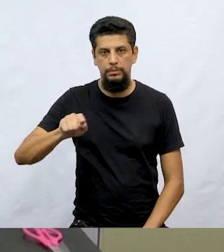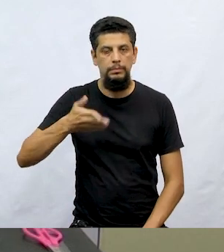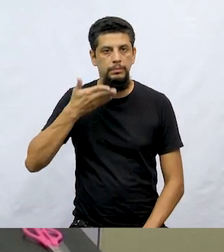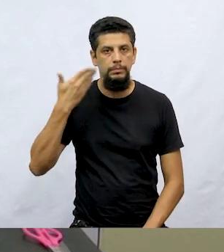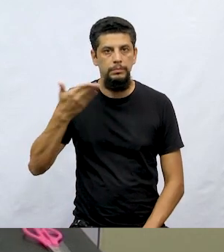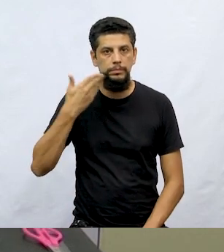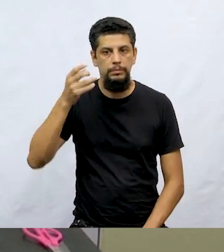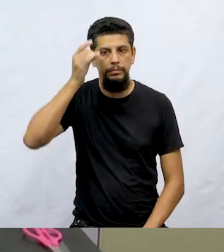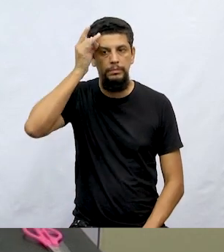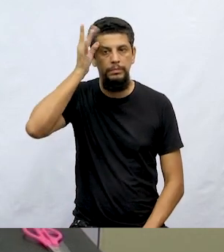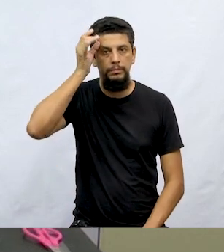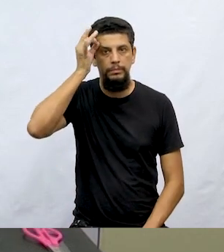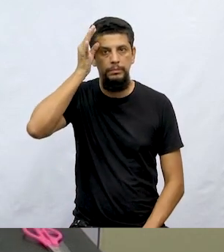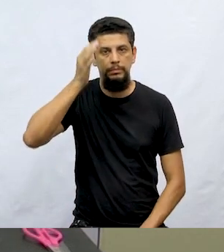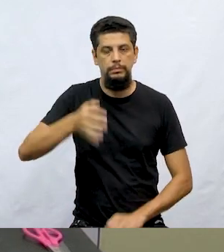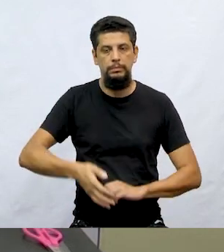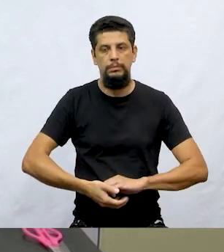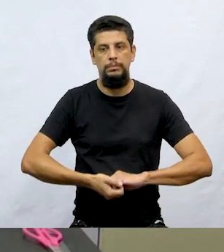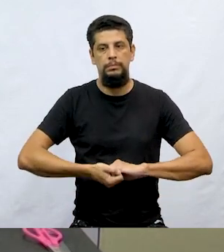Bem fácil.